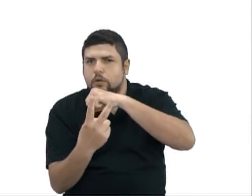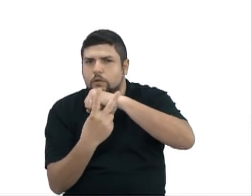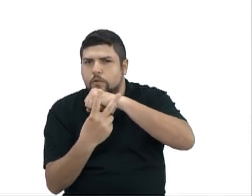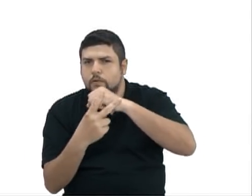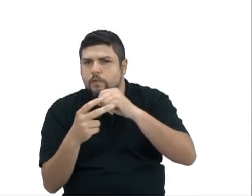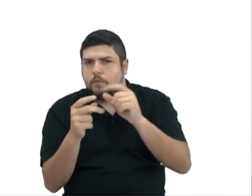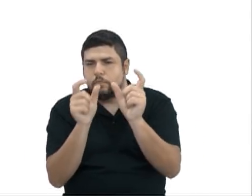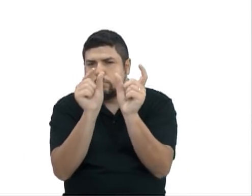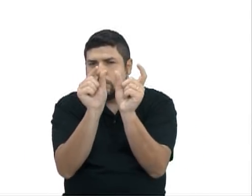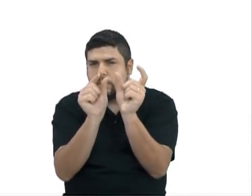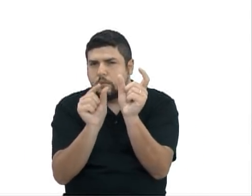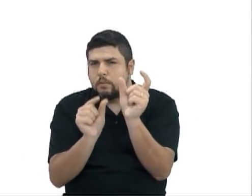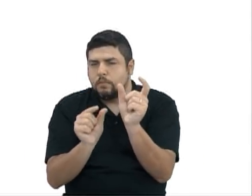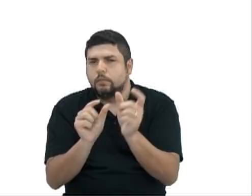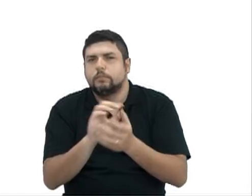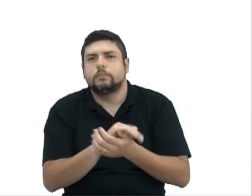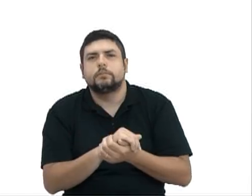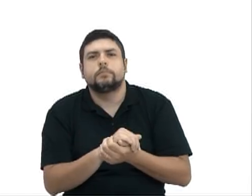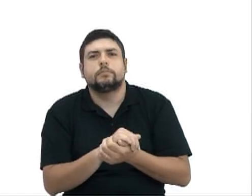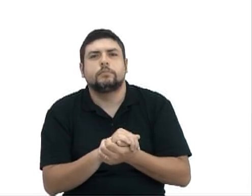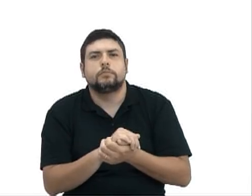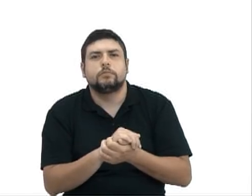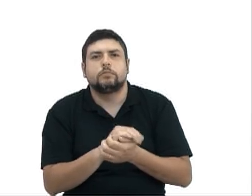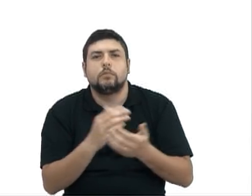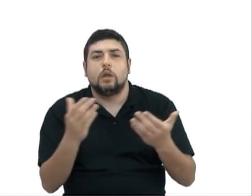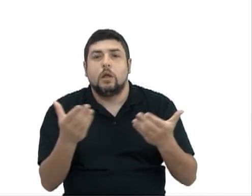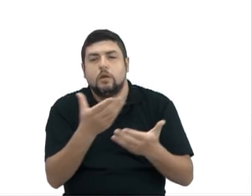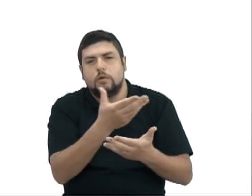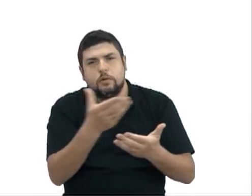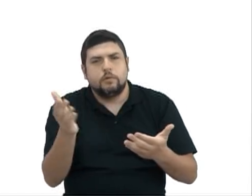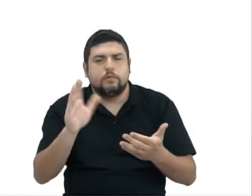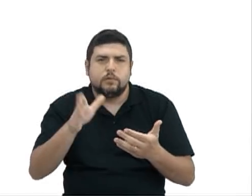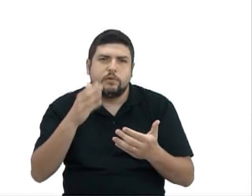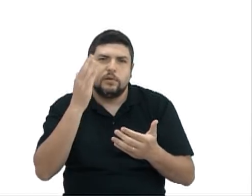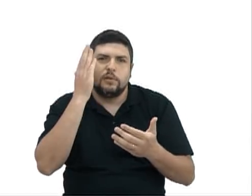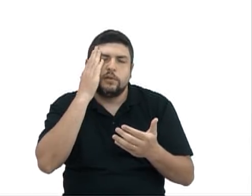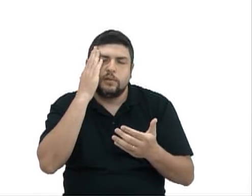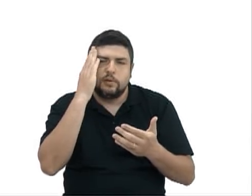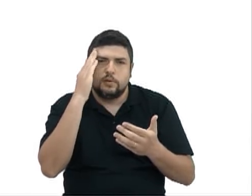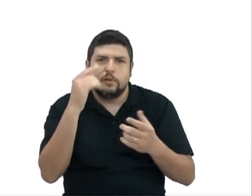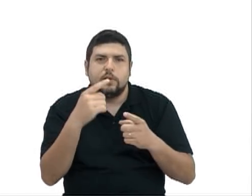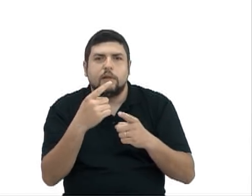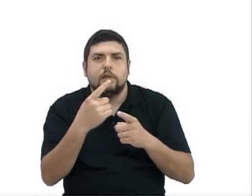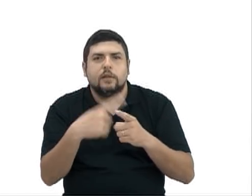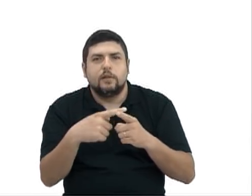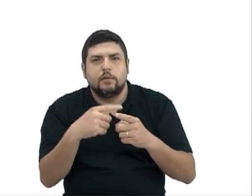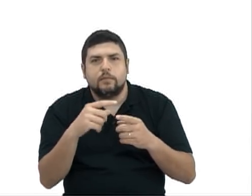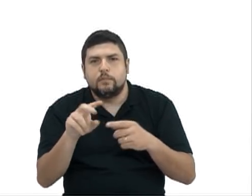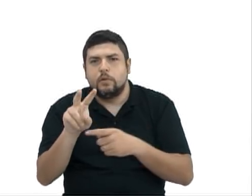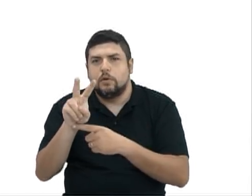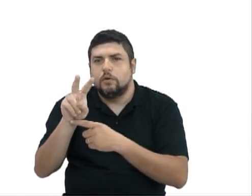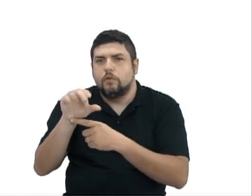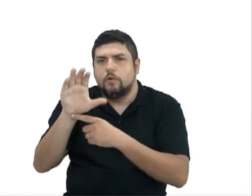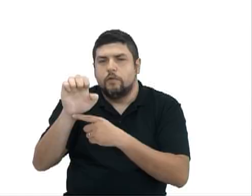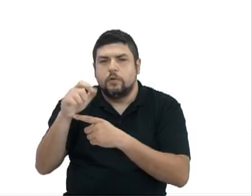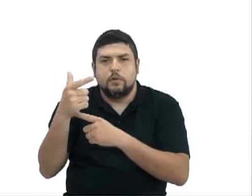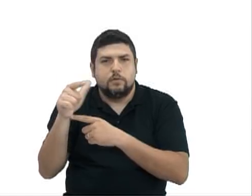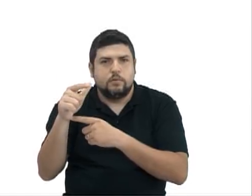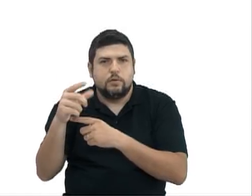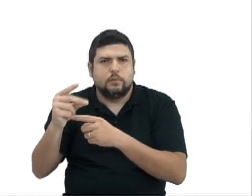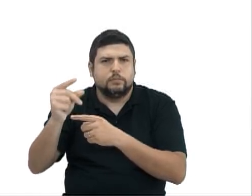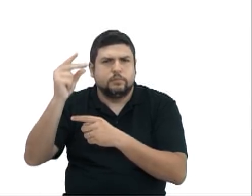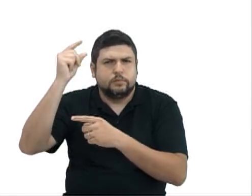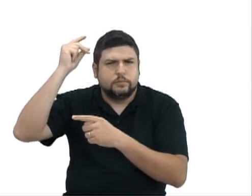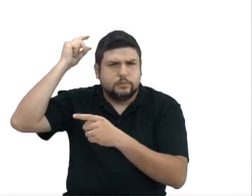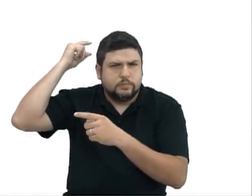nos verbos. Então, agora vocês já sabem por que o você não está lá na lista, porque tradicionalmente ele